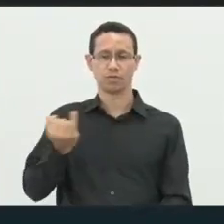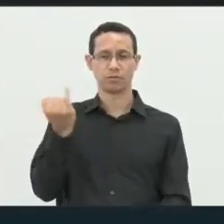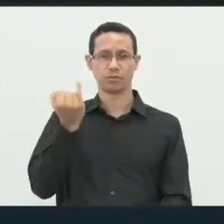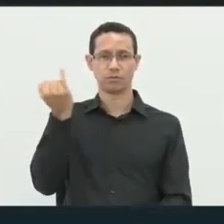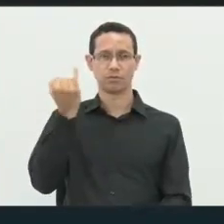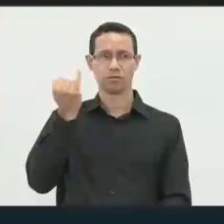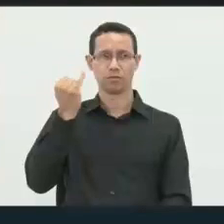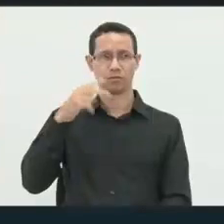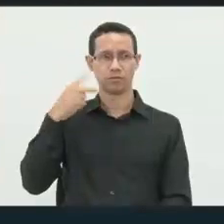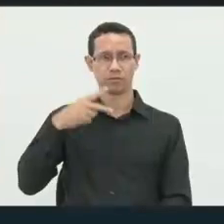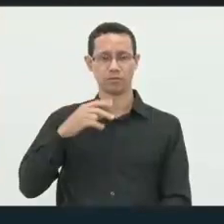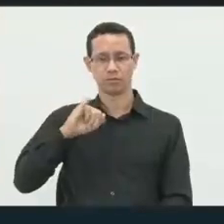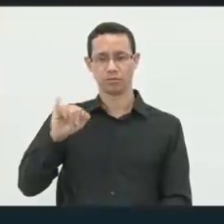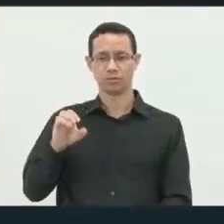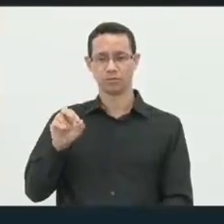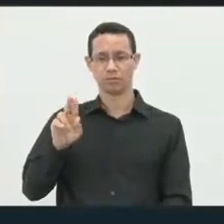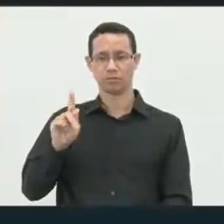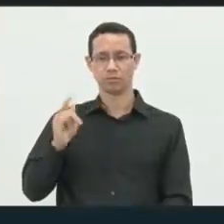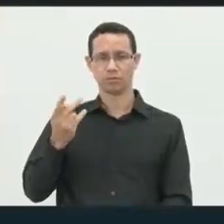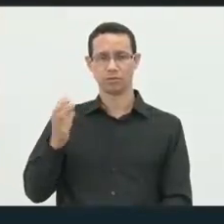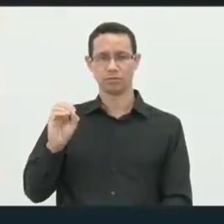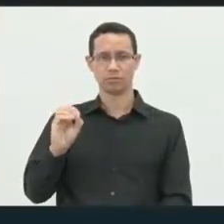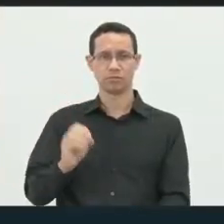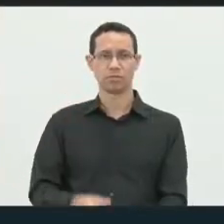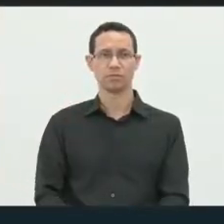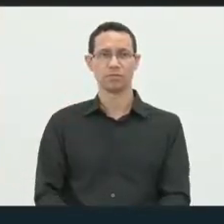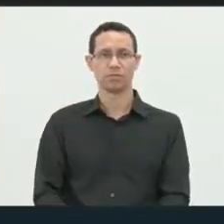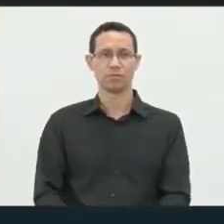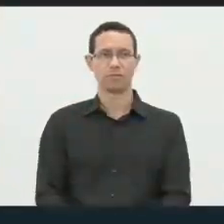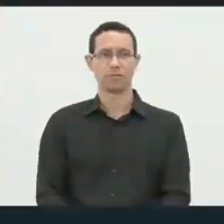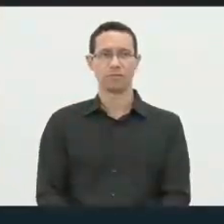Vereador Jorginho Mota obrigado senhor presidente